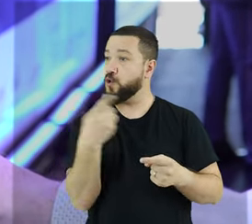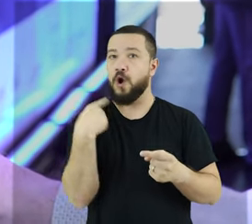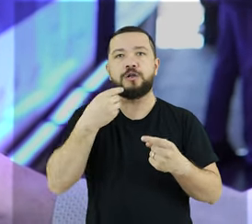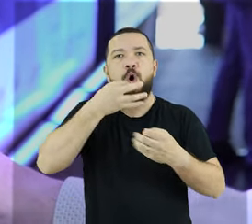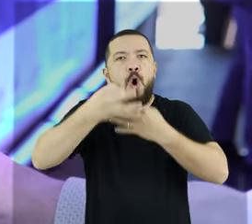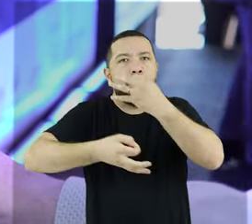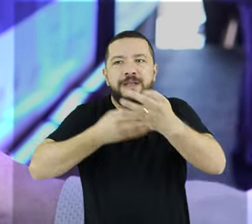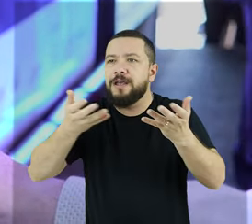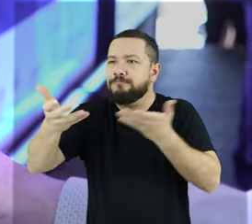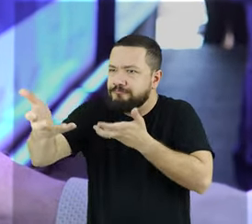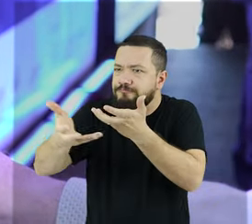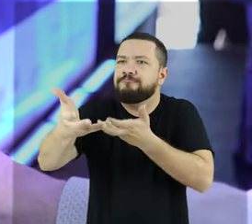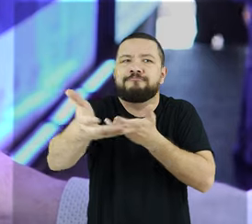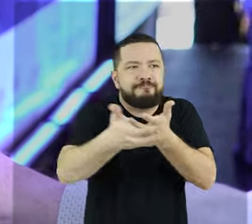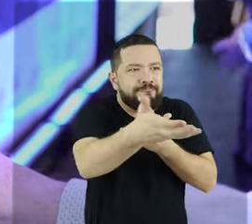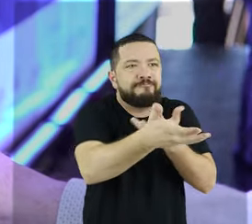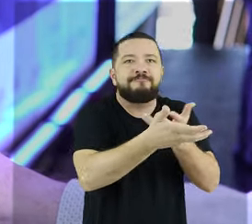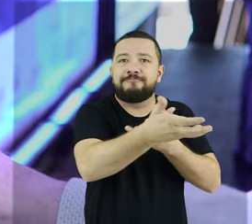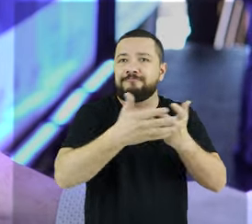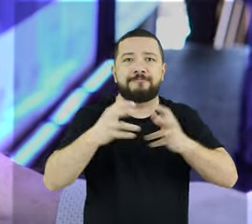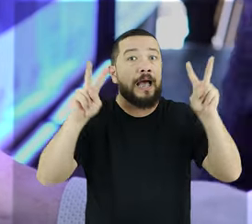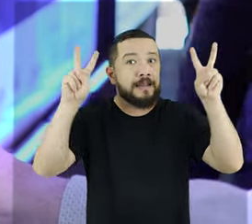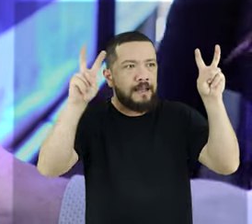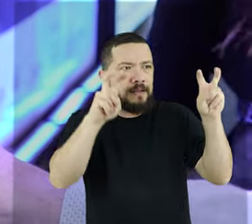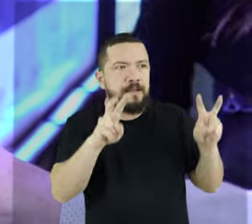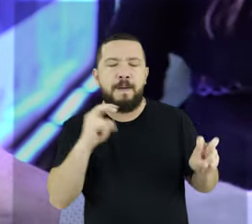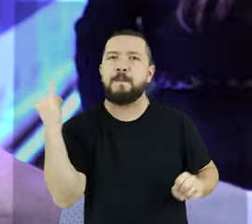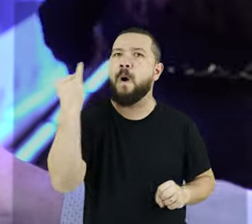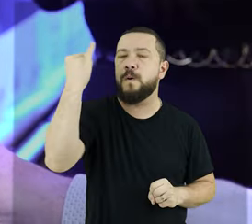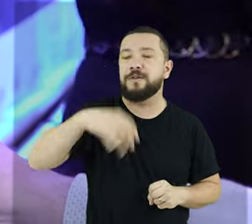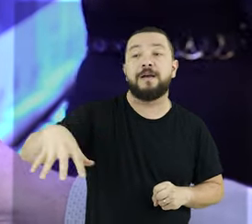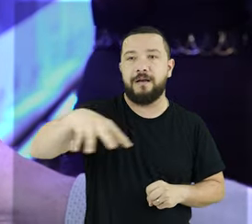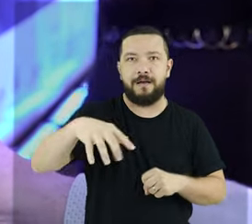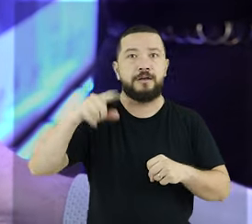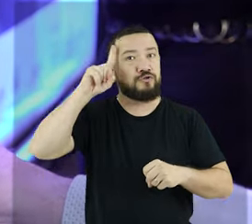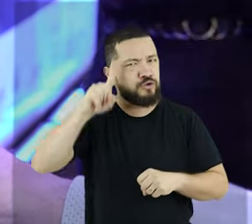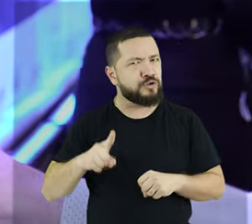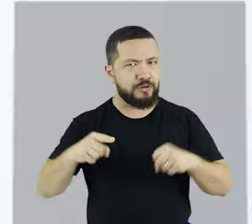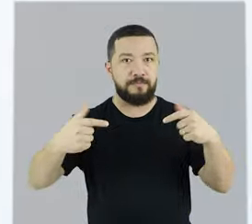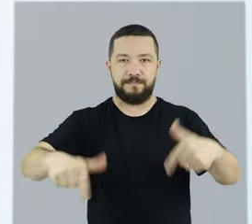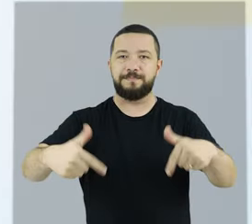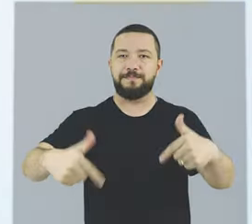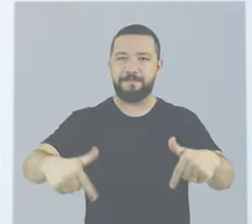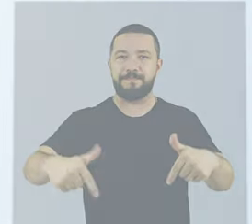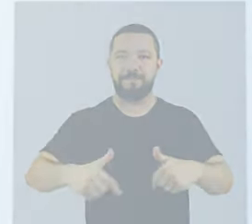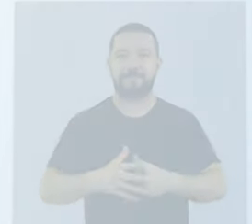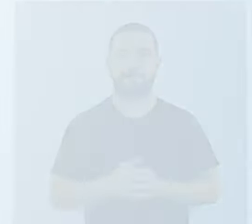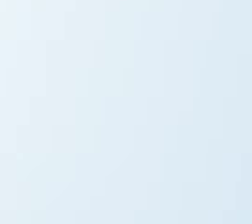trocarmos ideias sobre temas tão pungentes acerca do direito do trabalho.